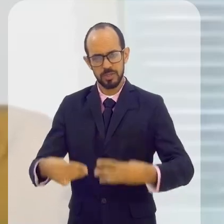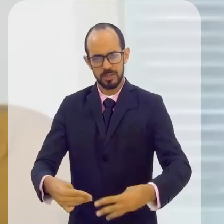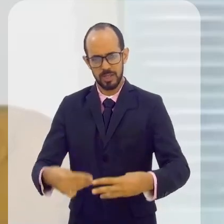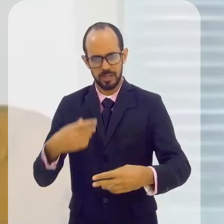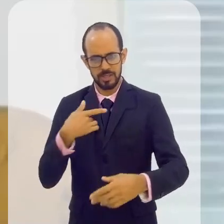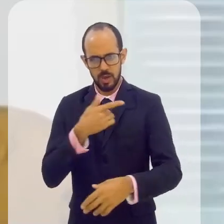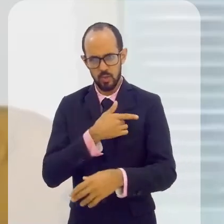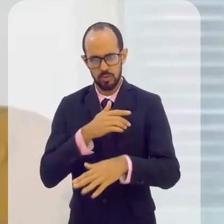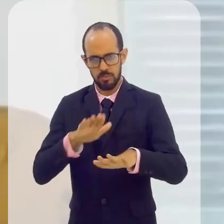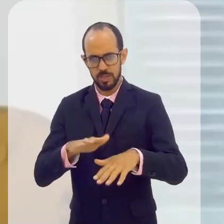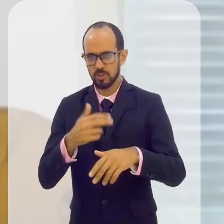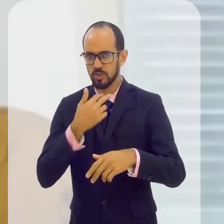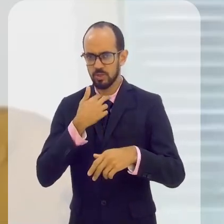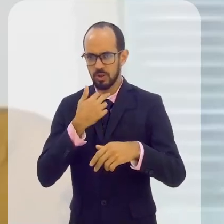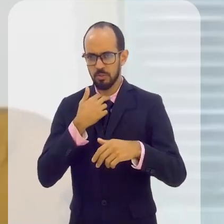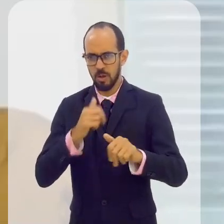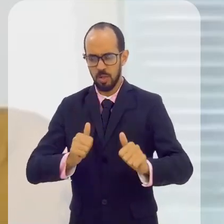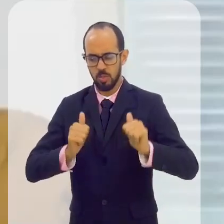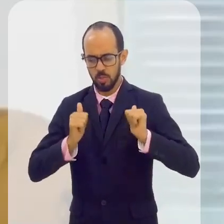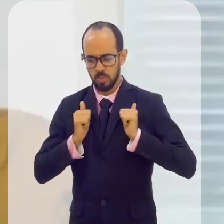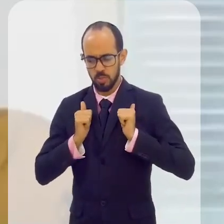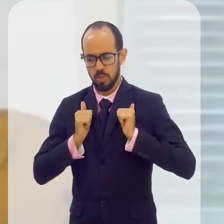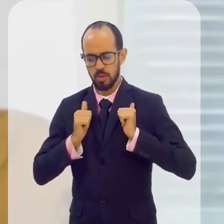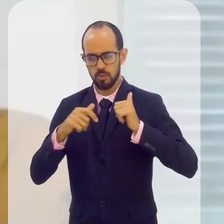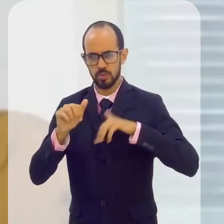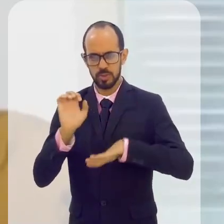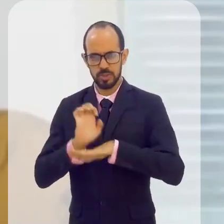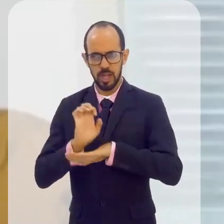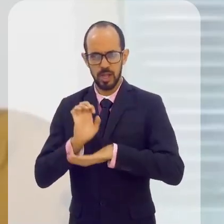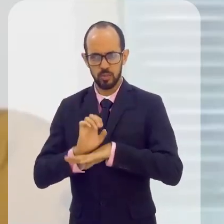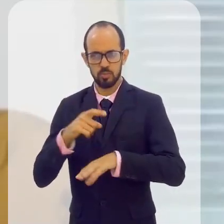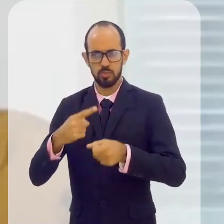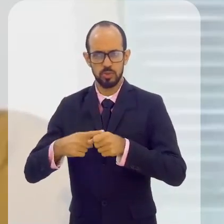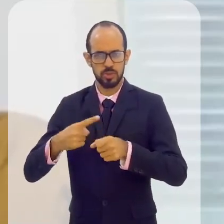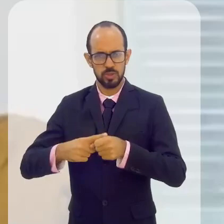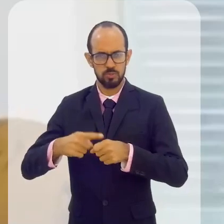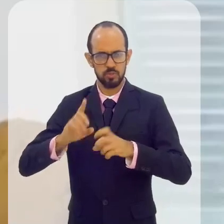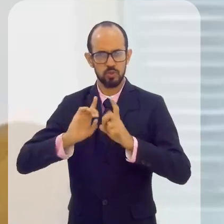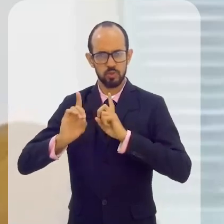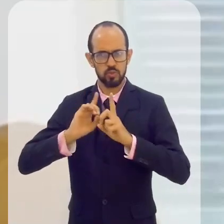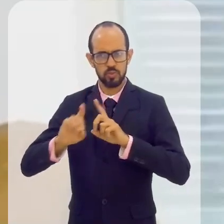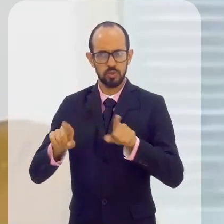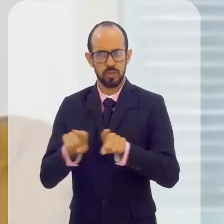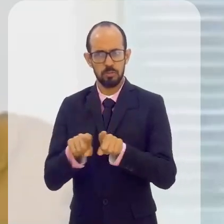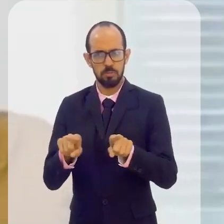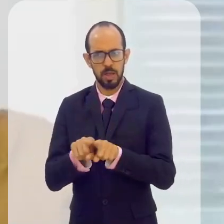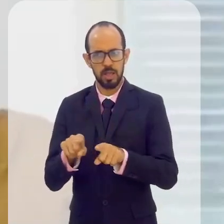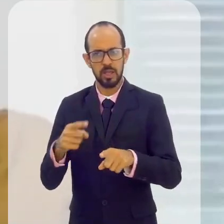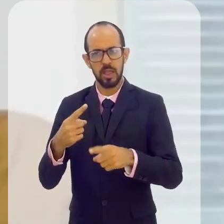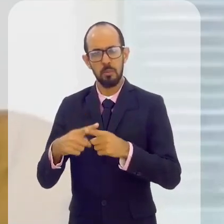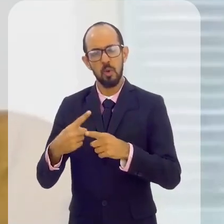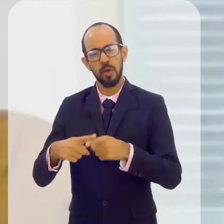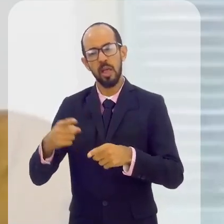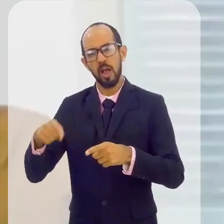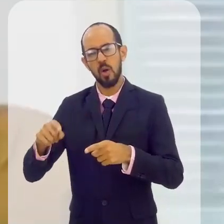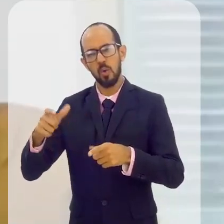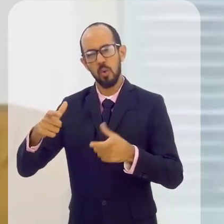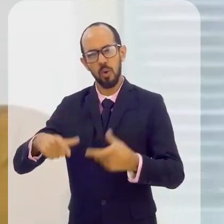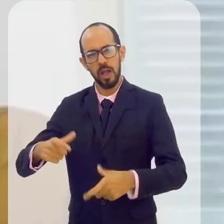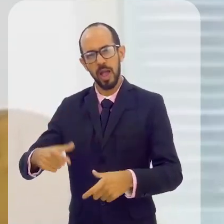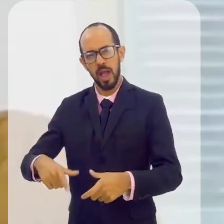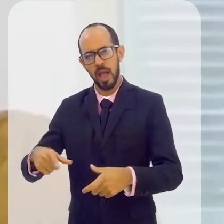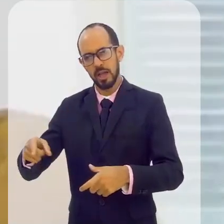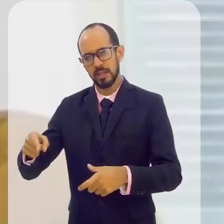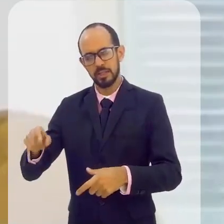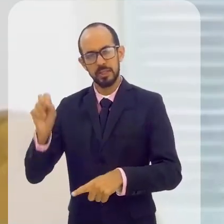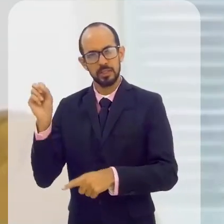também, mas que eu acho que a gente não pode privar o Estado e os municípios de fazerem essa discussão, porque é onde acontece de fato a formação médica